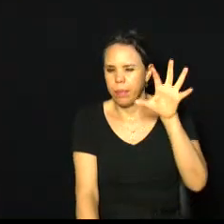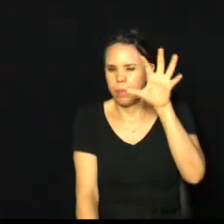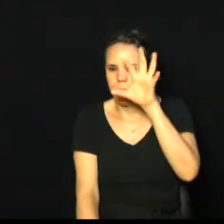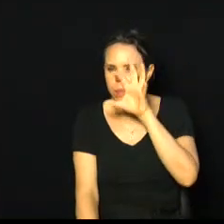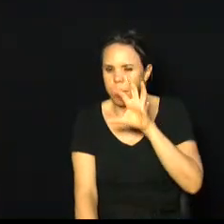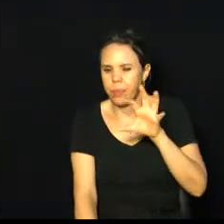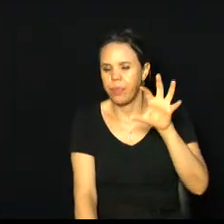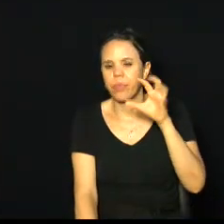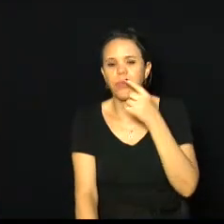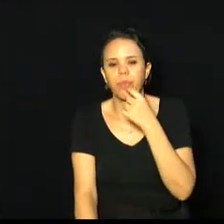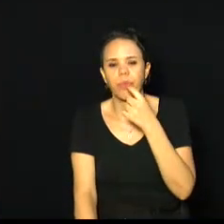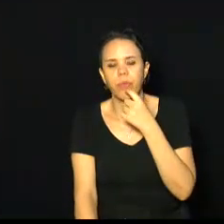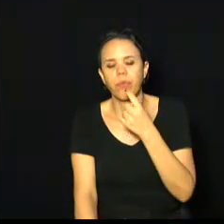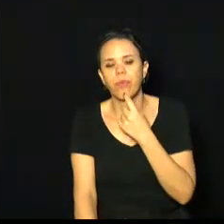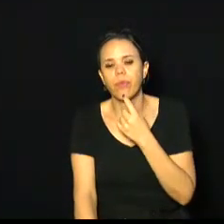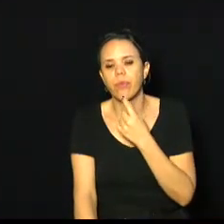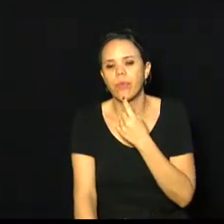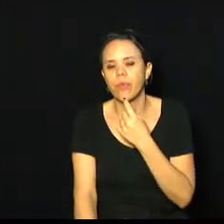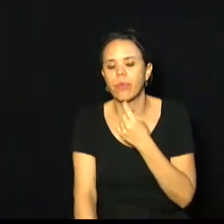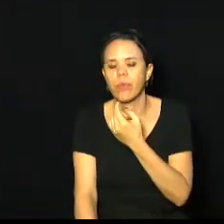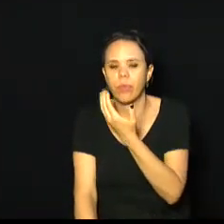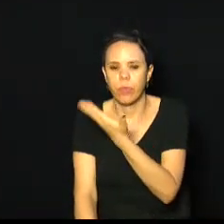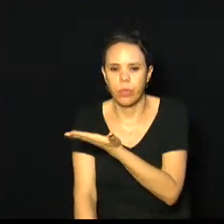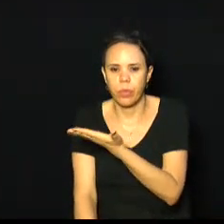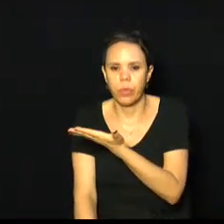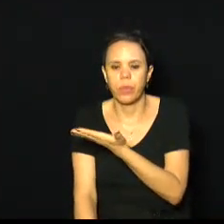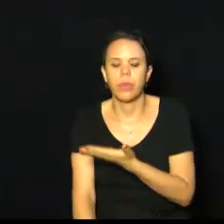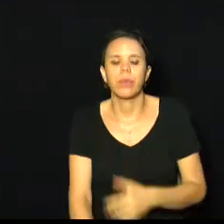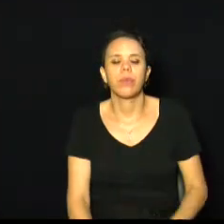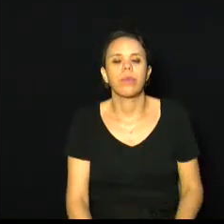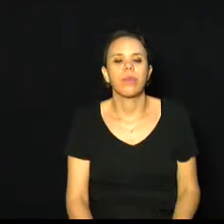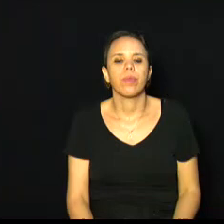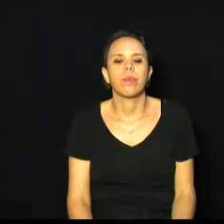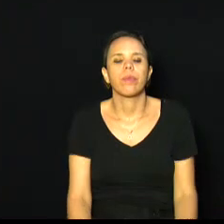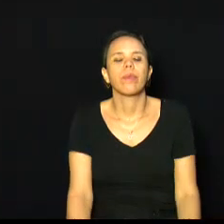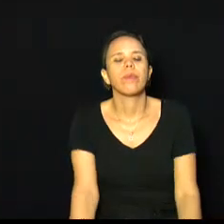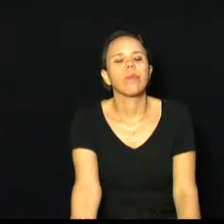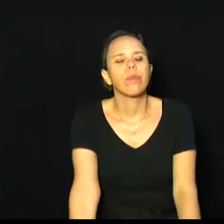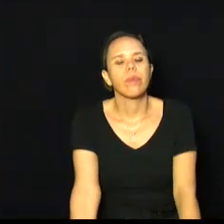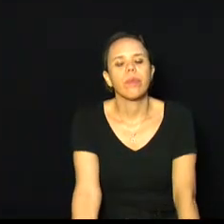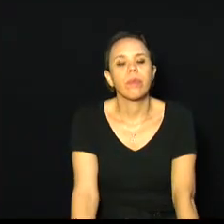dessa região metropolitana, é a questão da